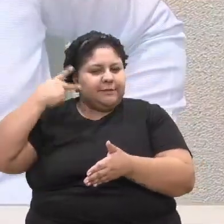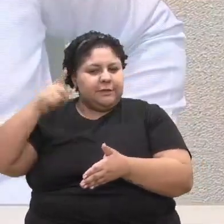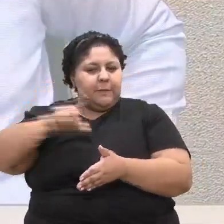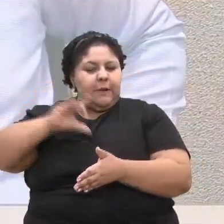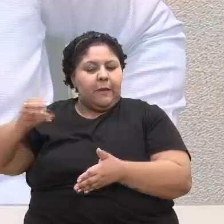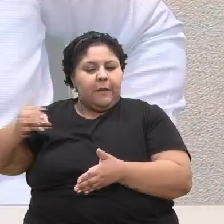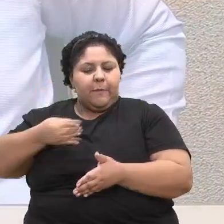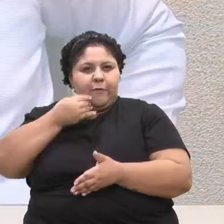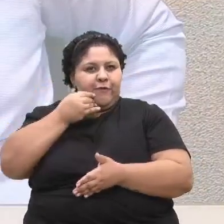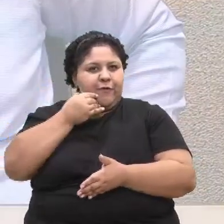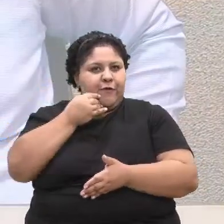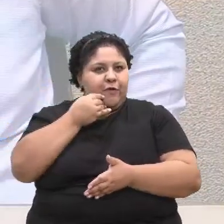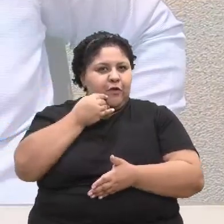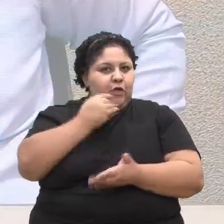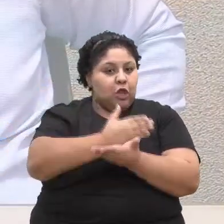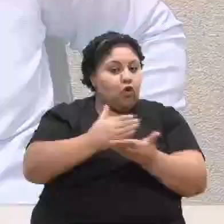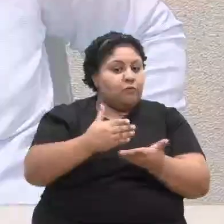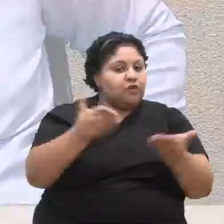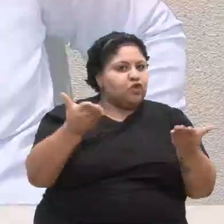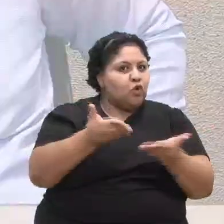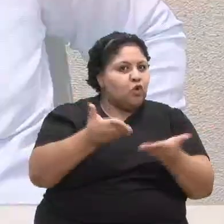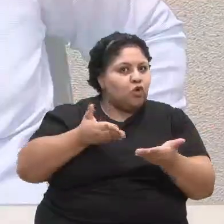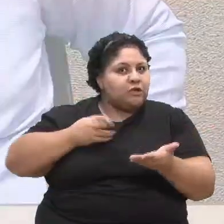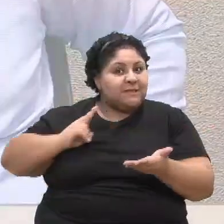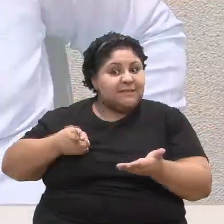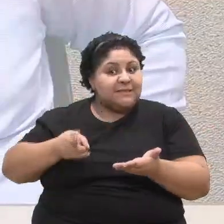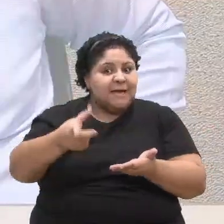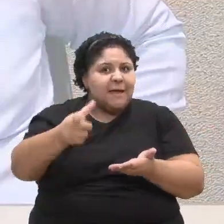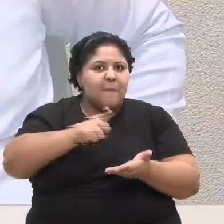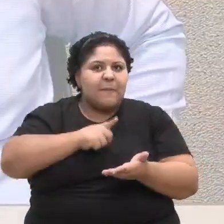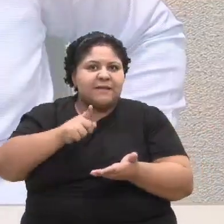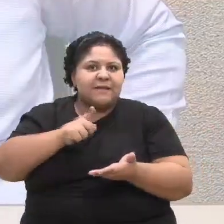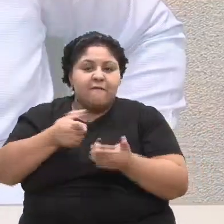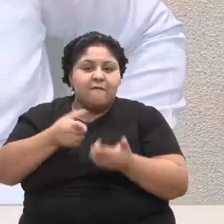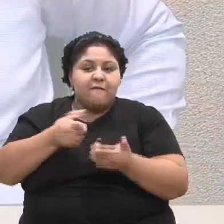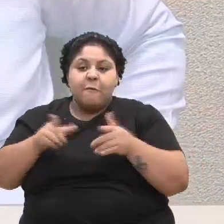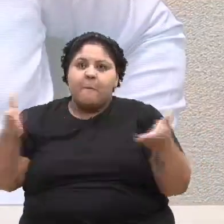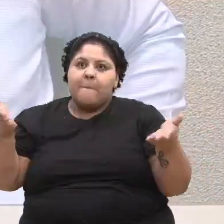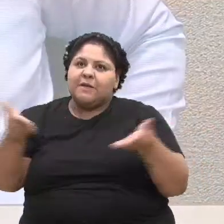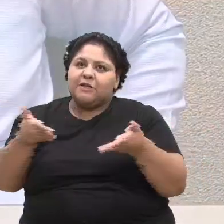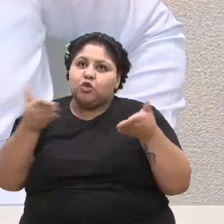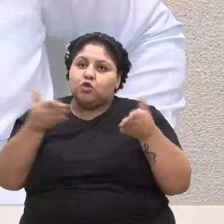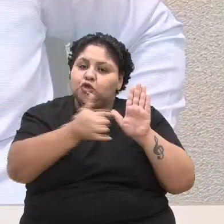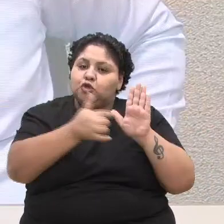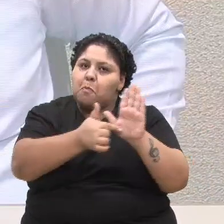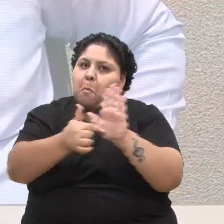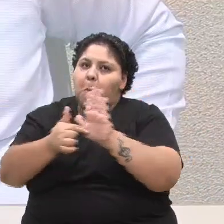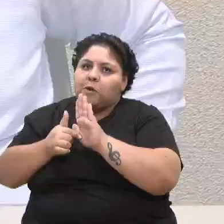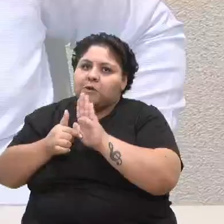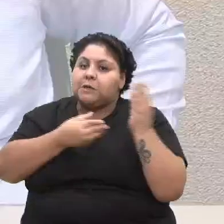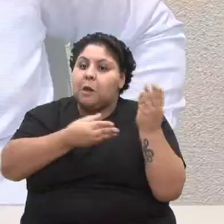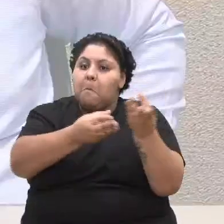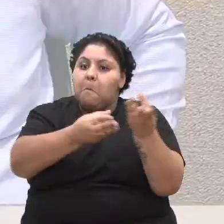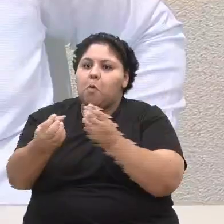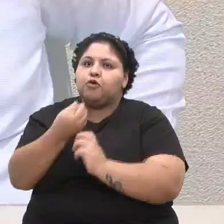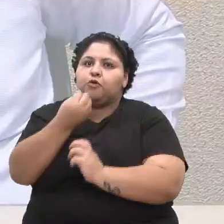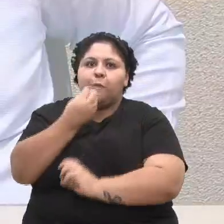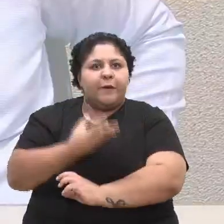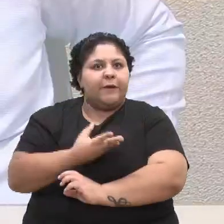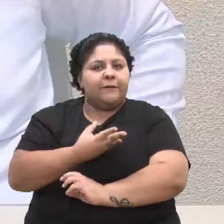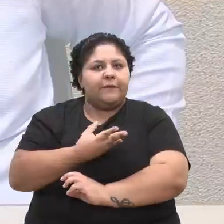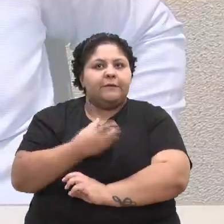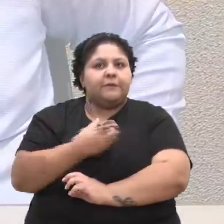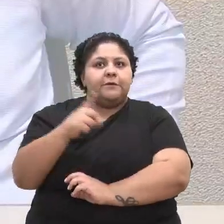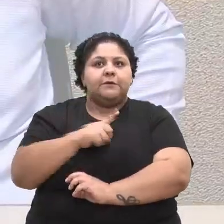é de hoje. Isso sempre existiu, mas nunca teve tão escancarado como está nesse momento aqui. E se não houver